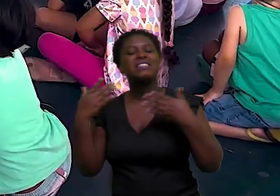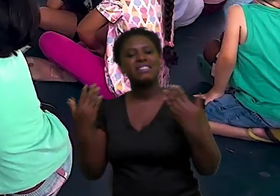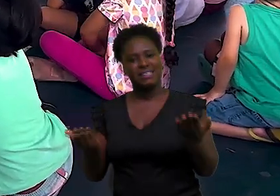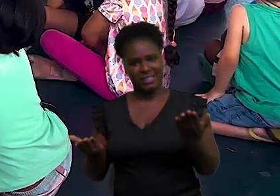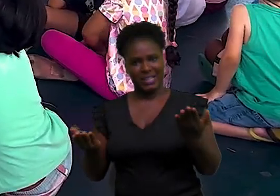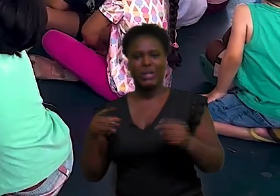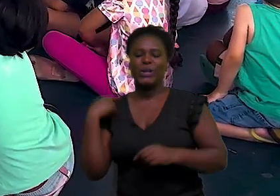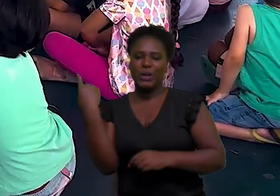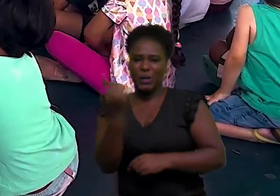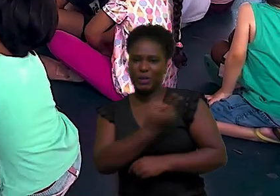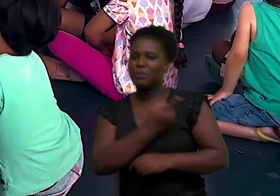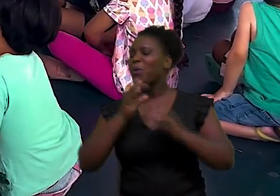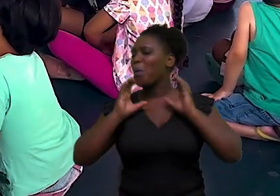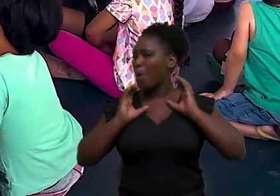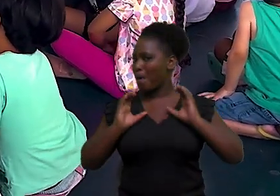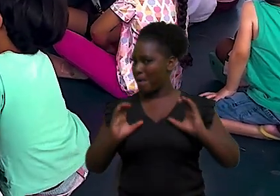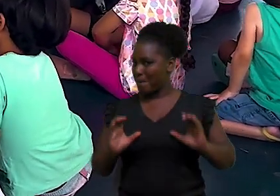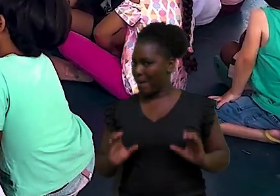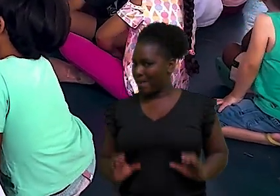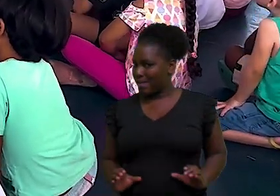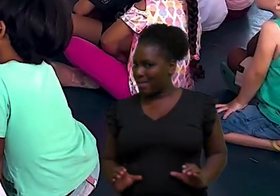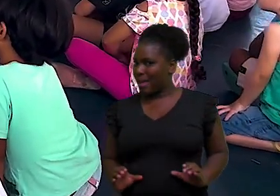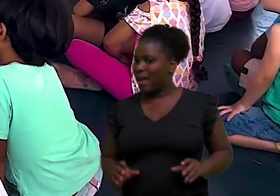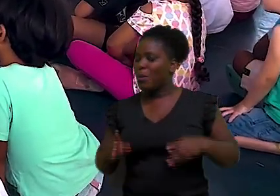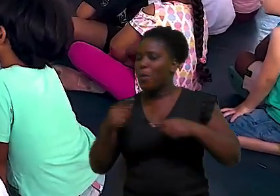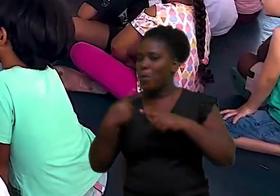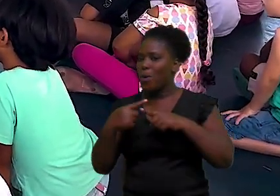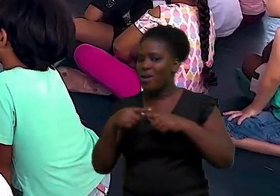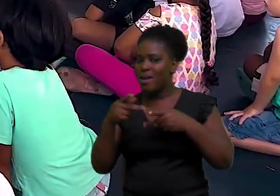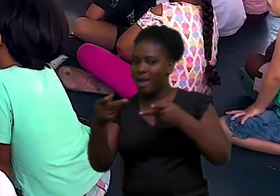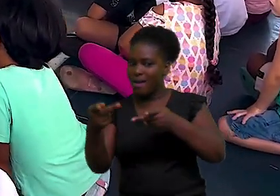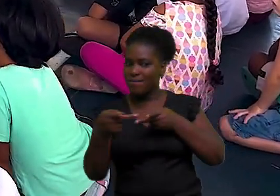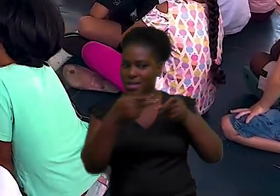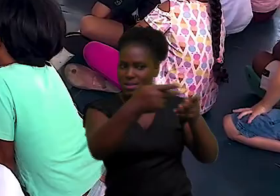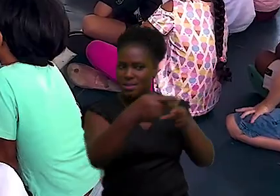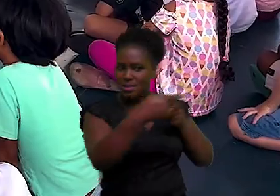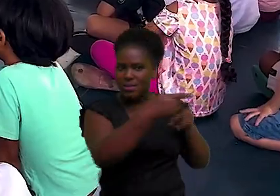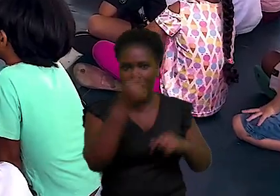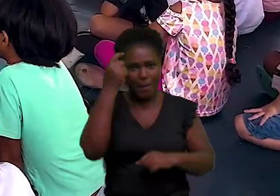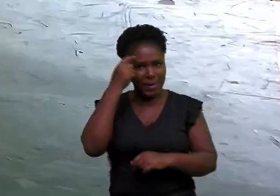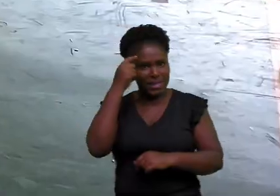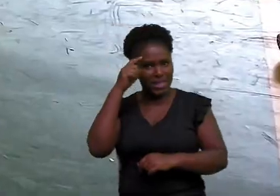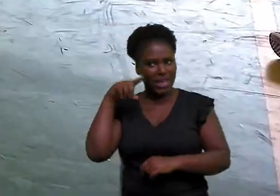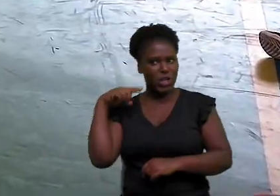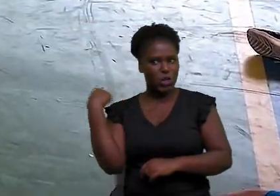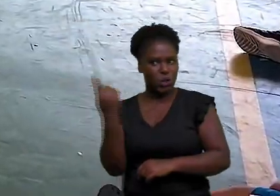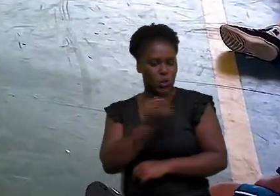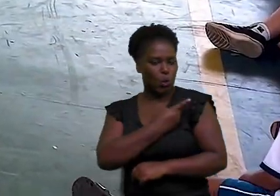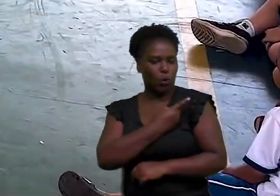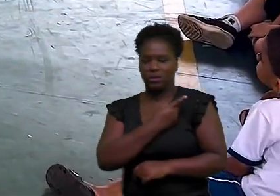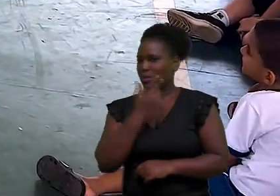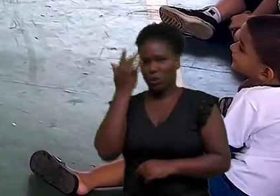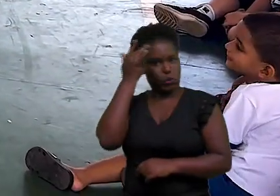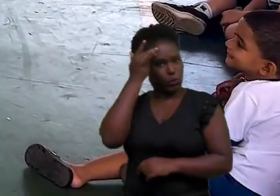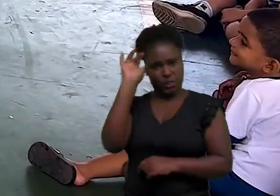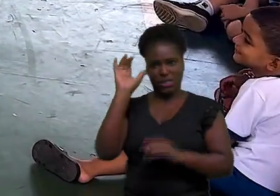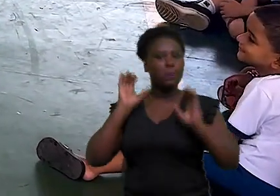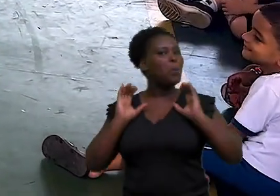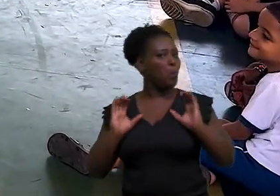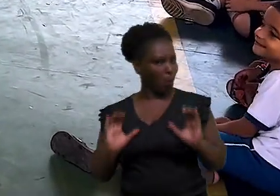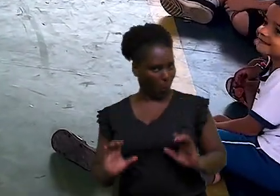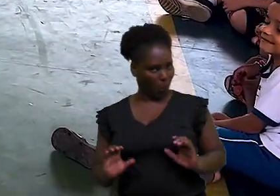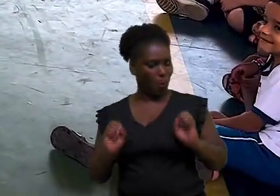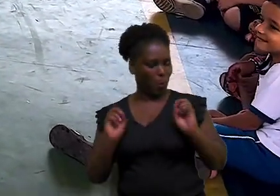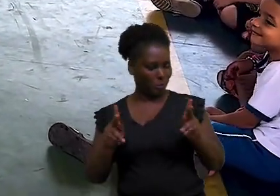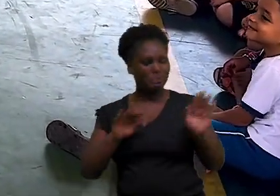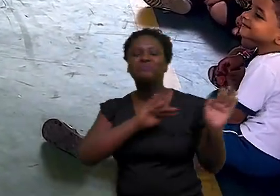para a visita não achar que a gente não sabe comportar. Não é assim? Então, nós